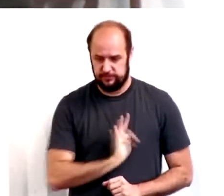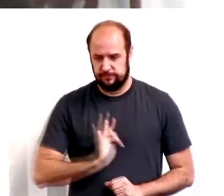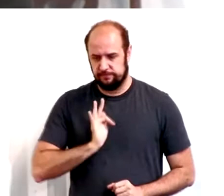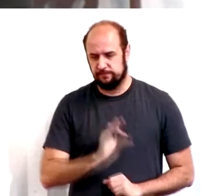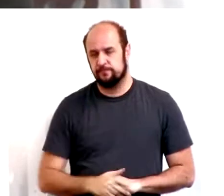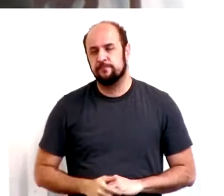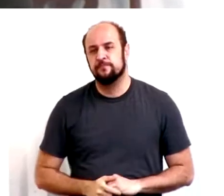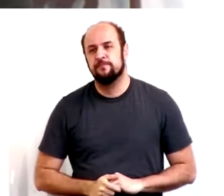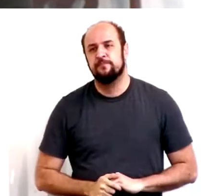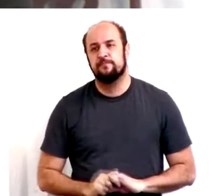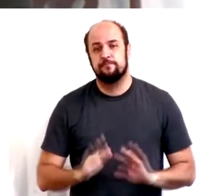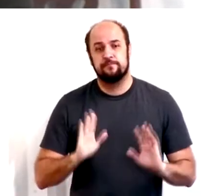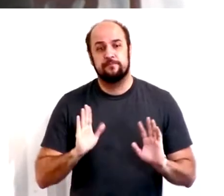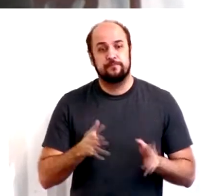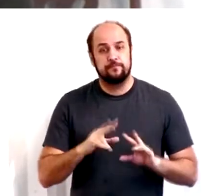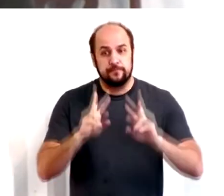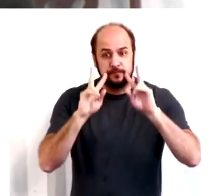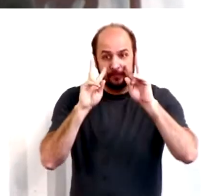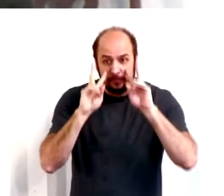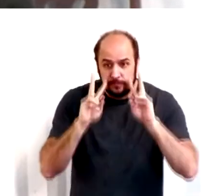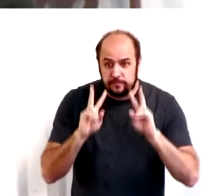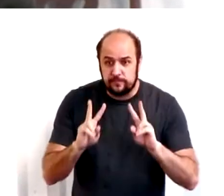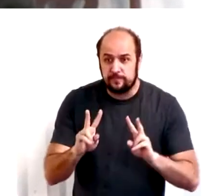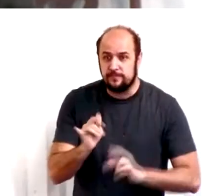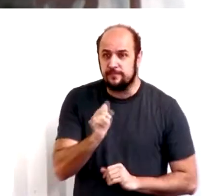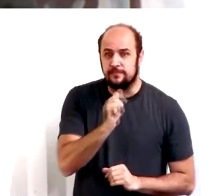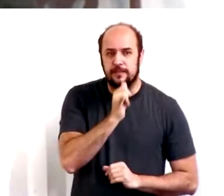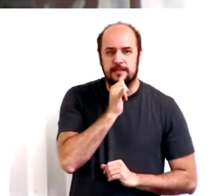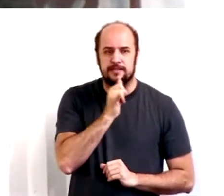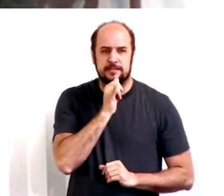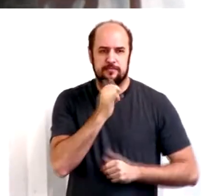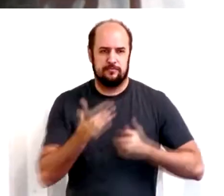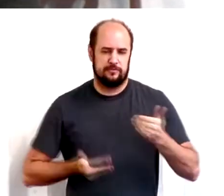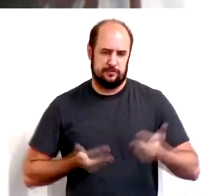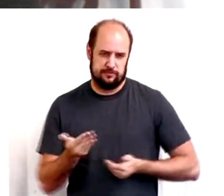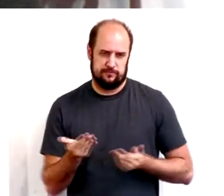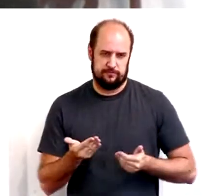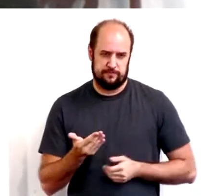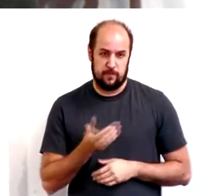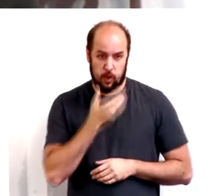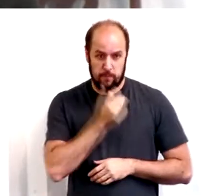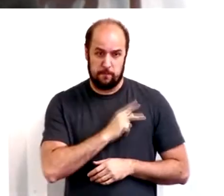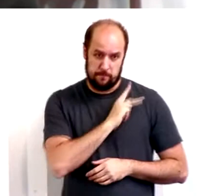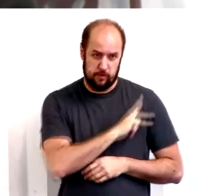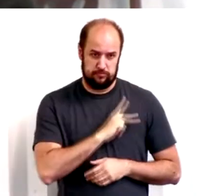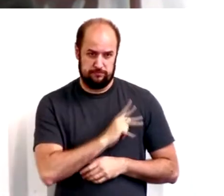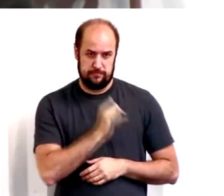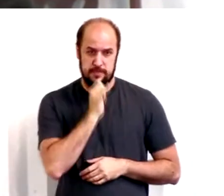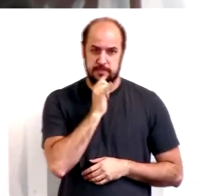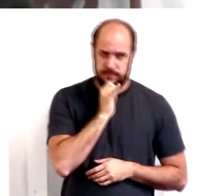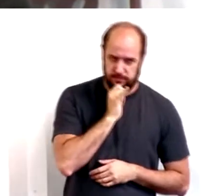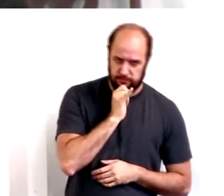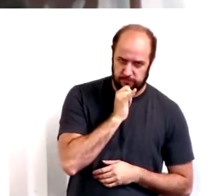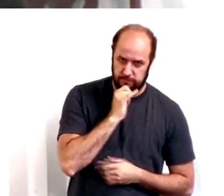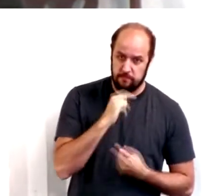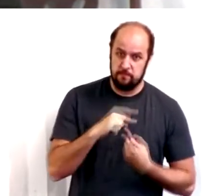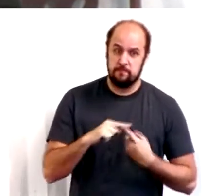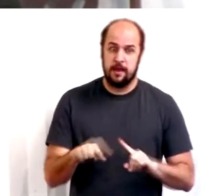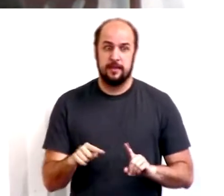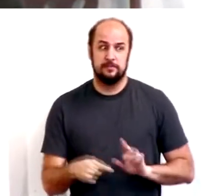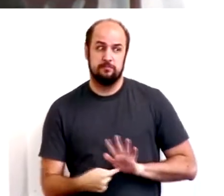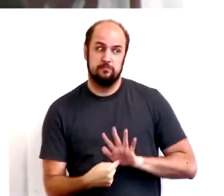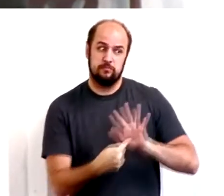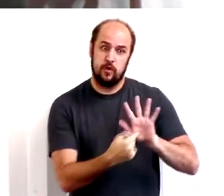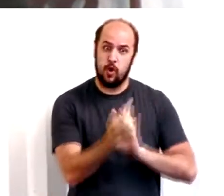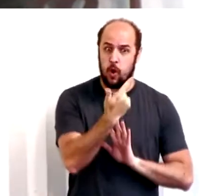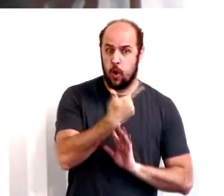E agora nós vamos olhar para modelos de servos. Paulo é um modelo. Antes, porém, ele aponta para um